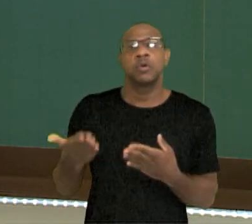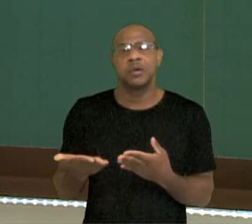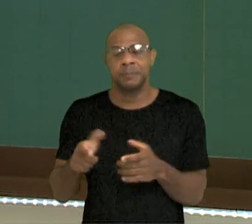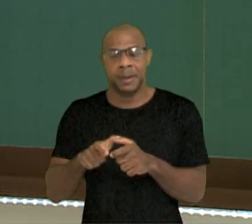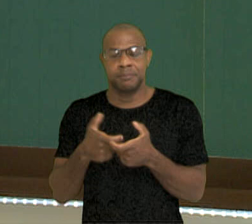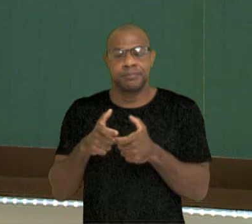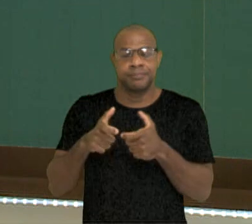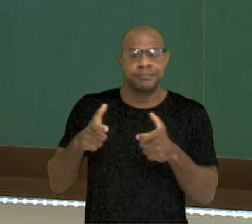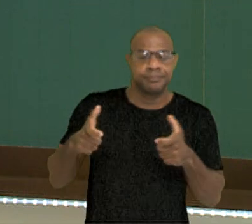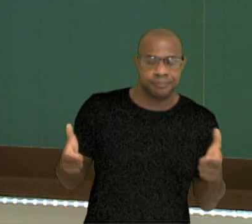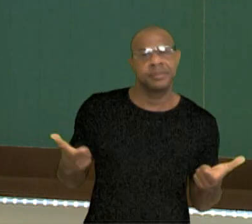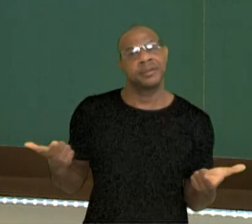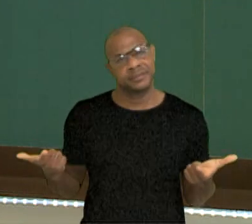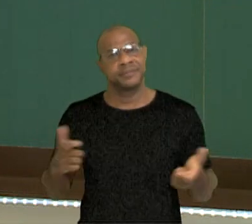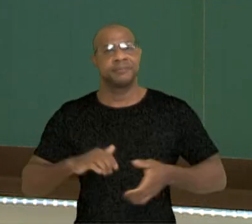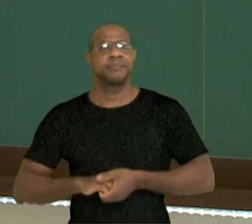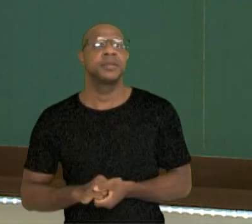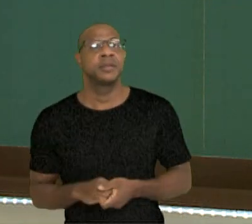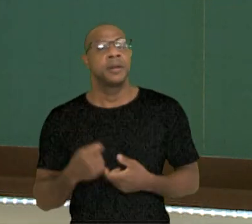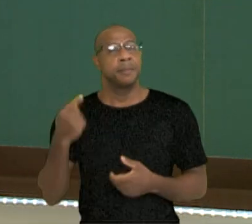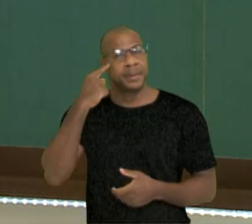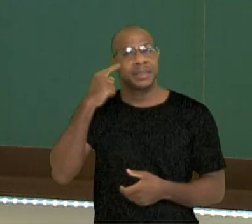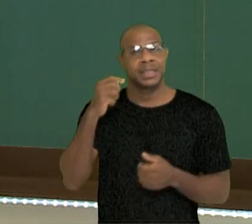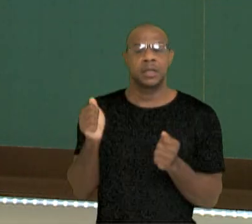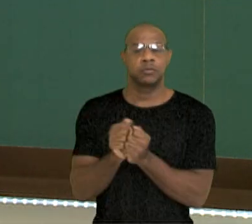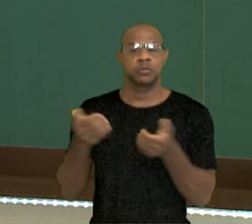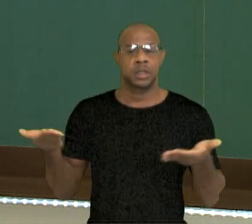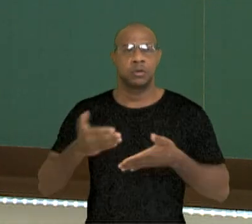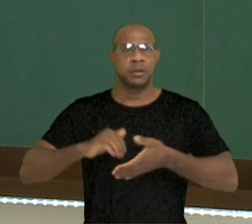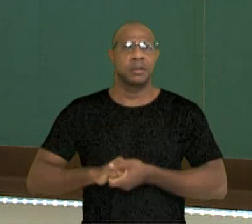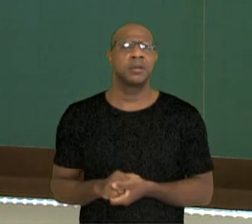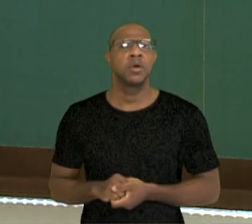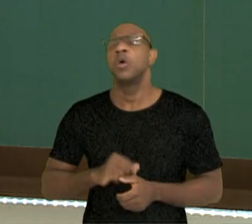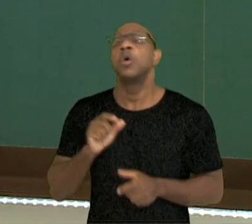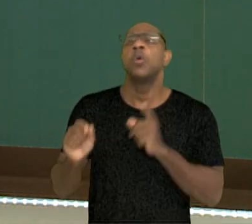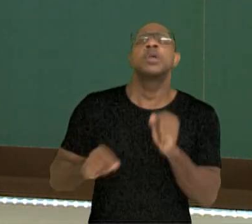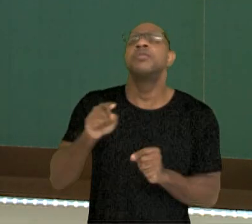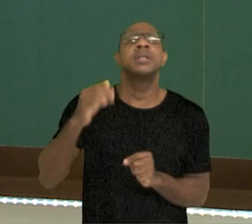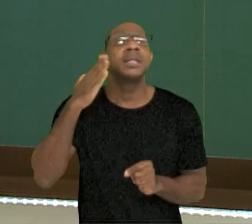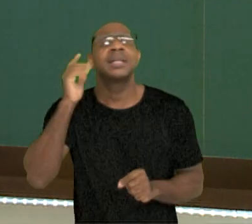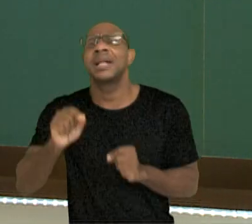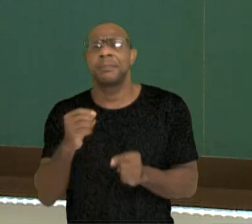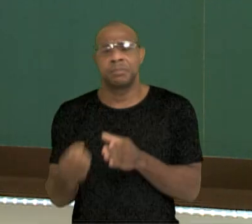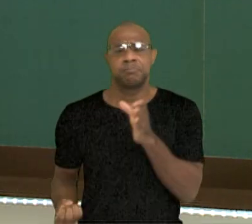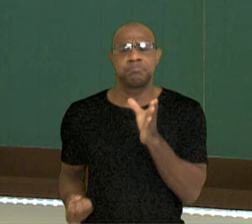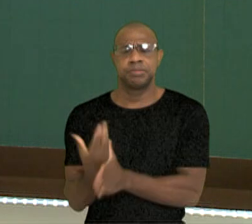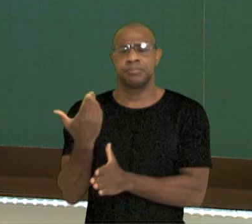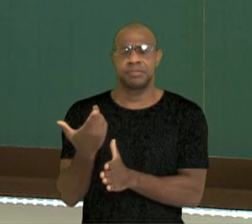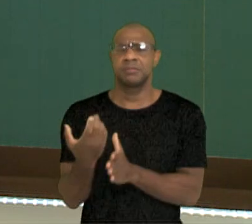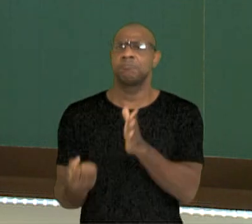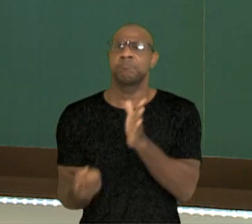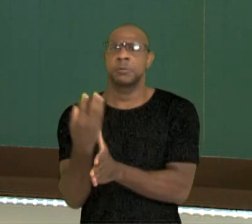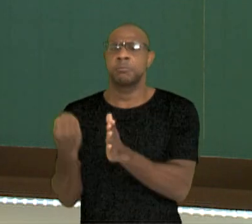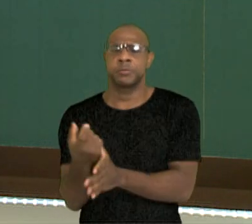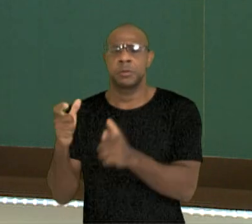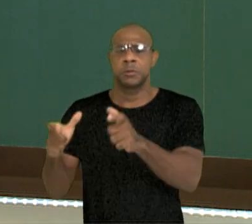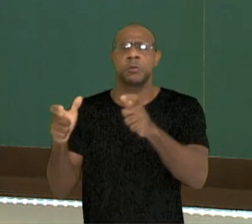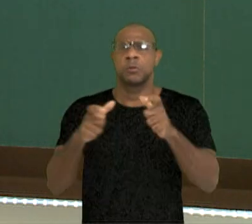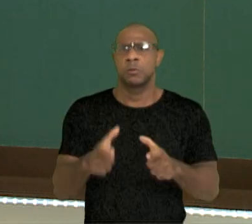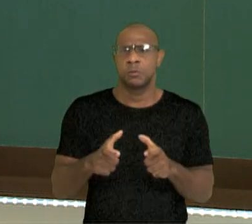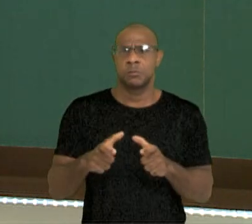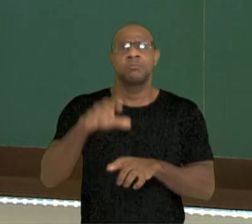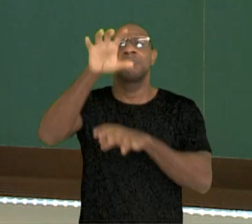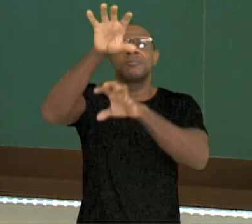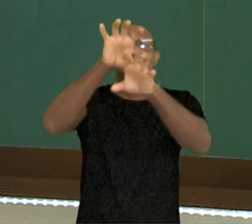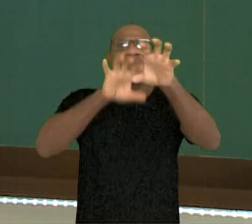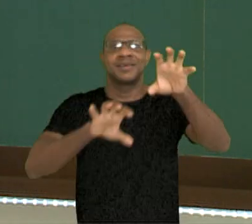expandisse? Então, vamos pensar juntos ali. O que você sabe sobre formação do território brasileiro? Você